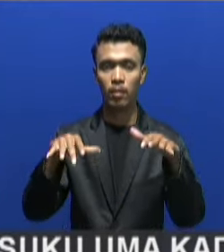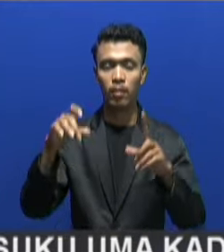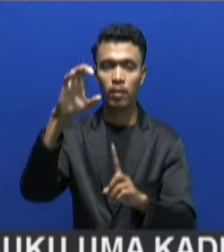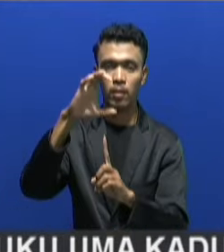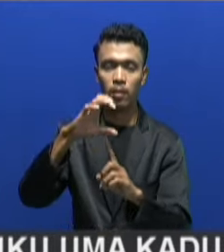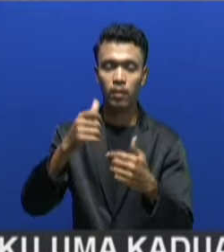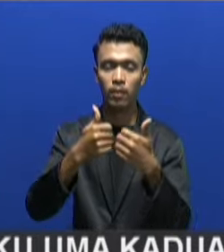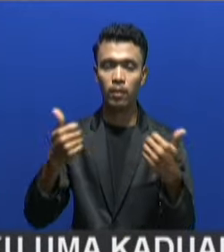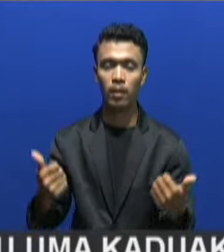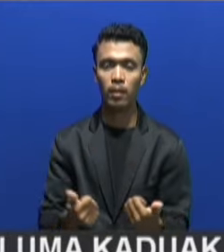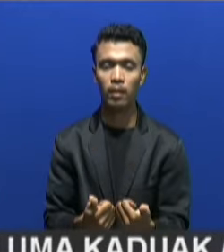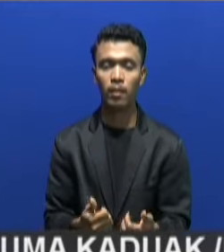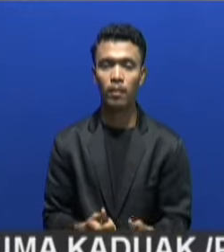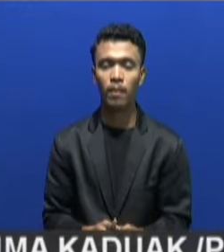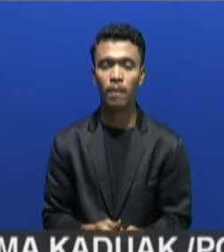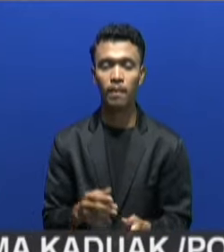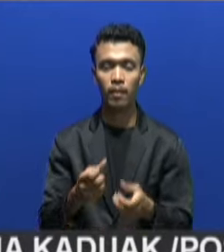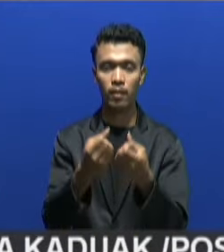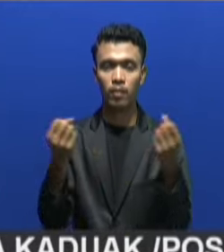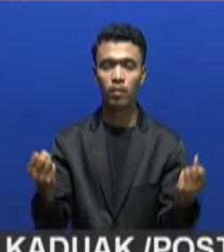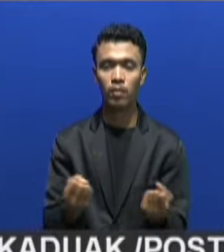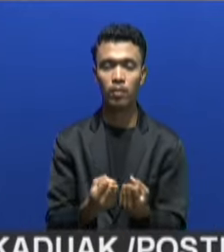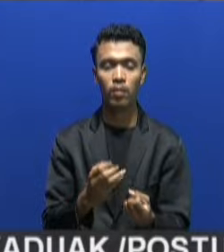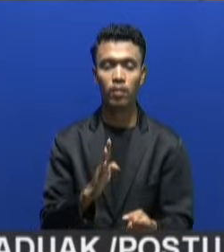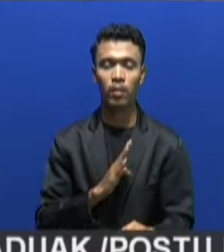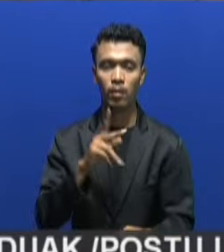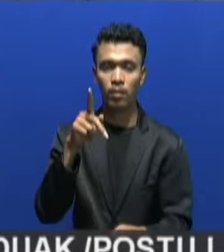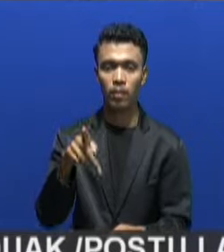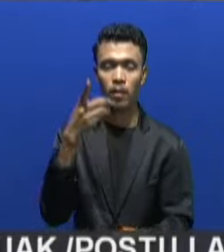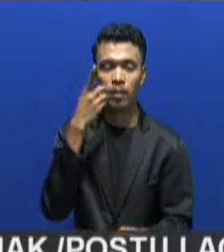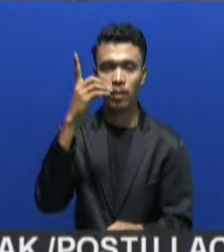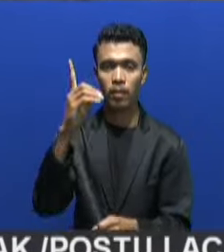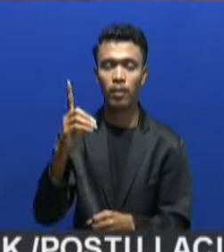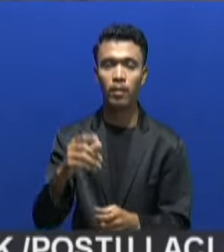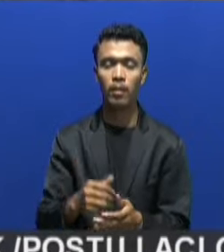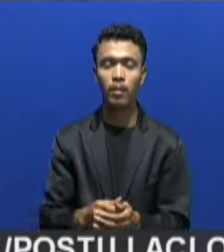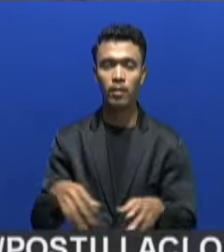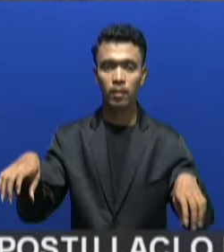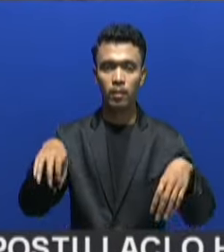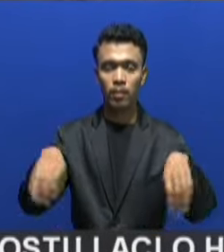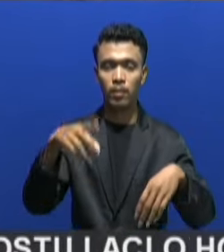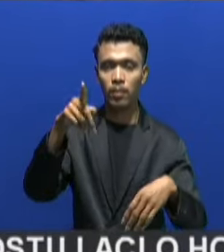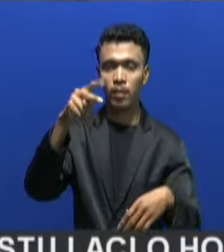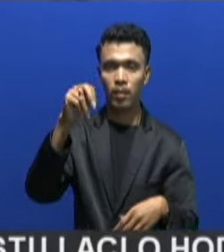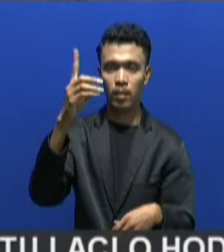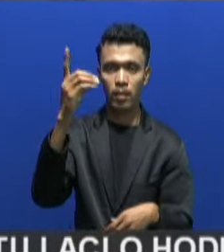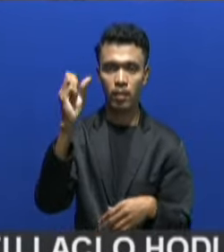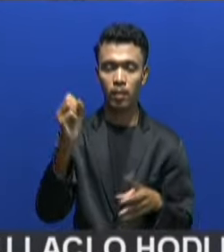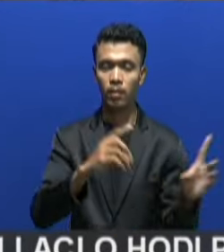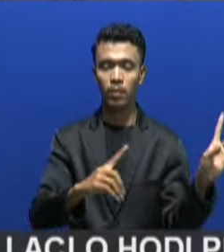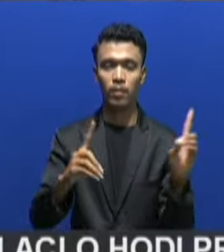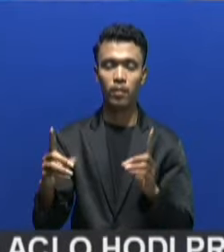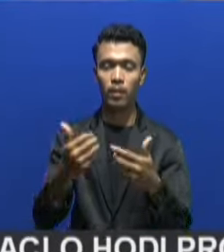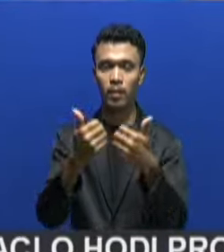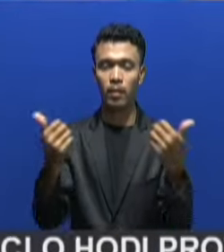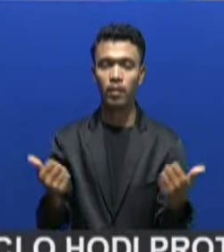Chefe aldeia Halimutin Suku Bairupite, Manuel Pinto Hateteng. Projeto PNDES nebe implementa hela e aldeia